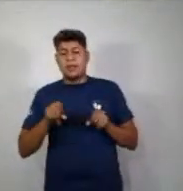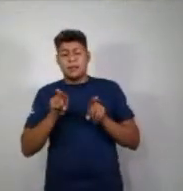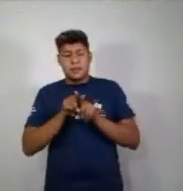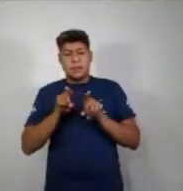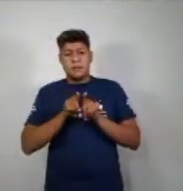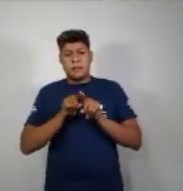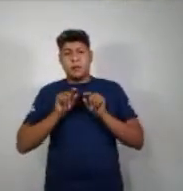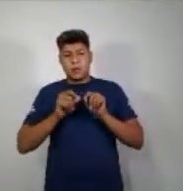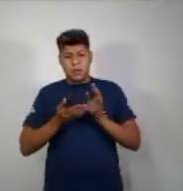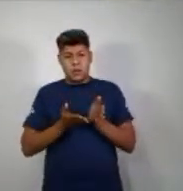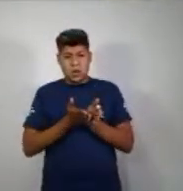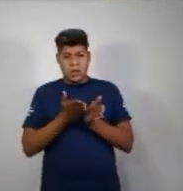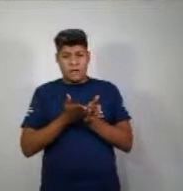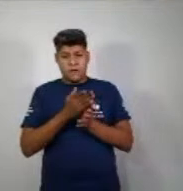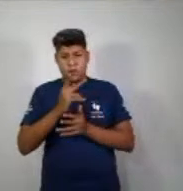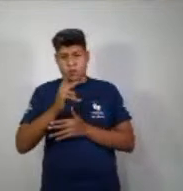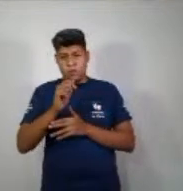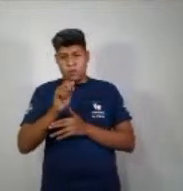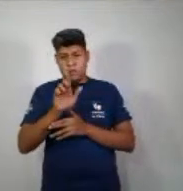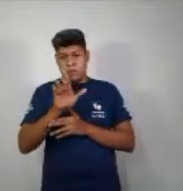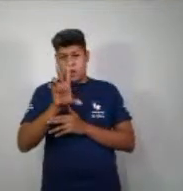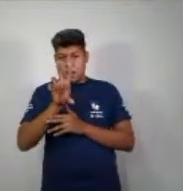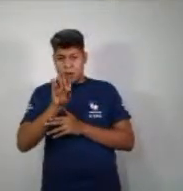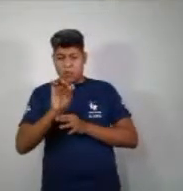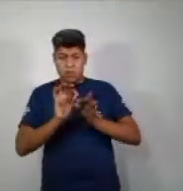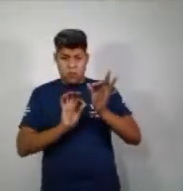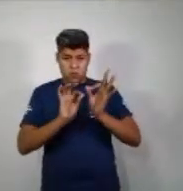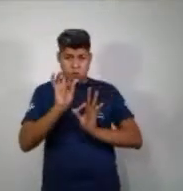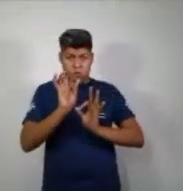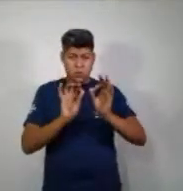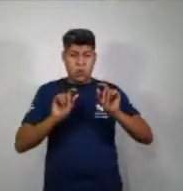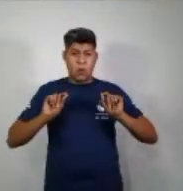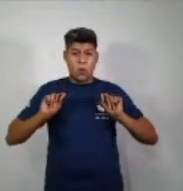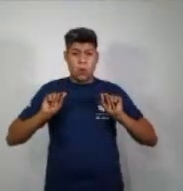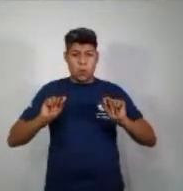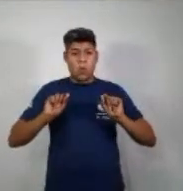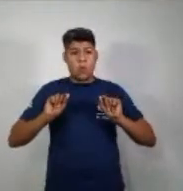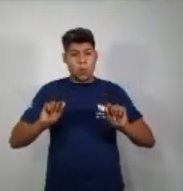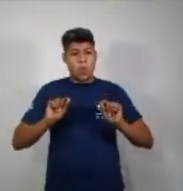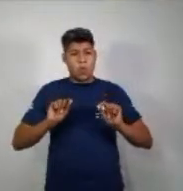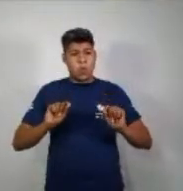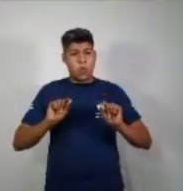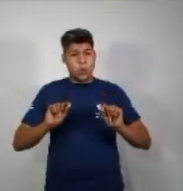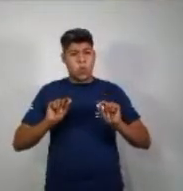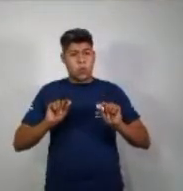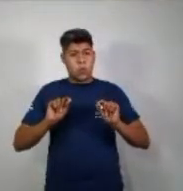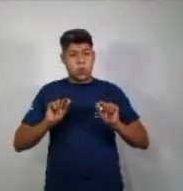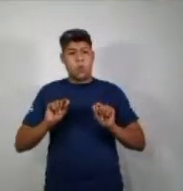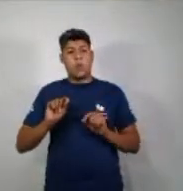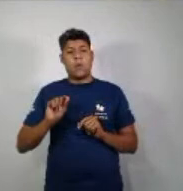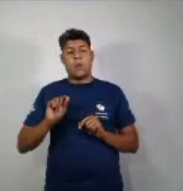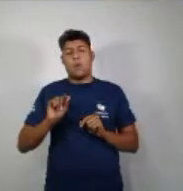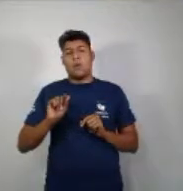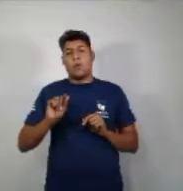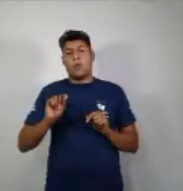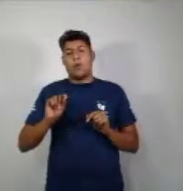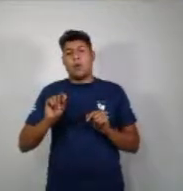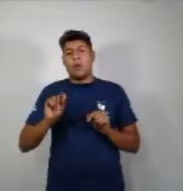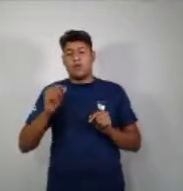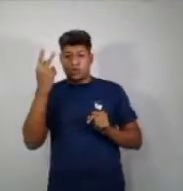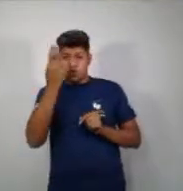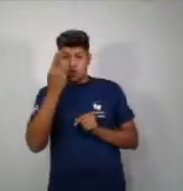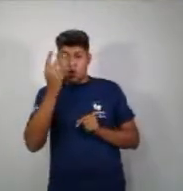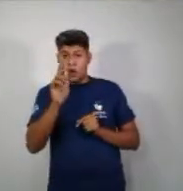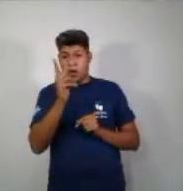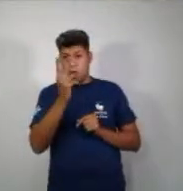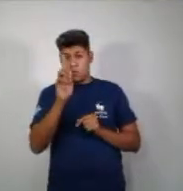num livro que o Paulo Rony organizou, que foi a antologia do conto húngaro, foi o